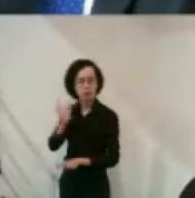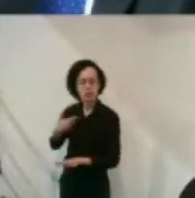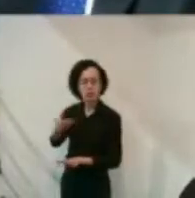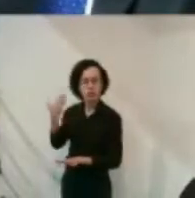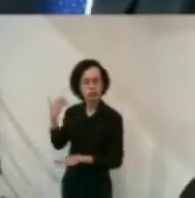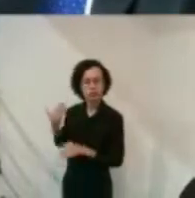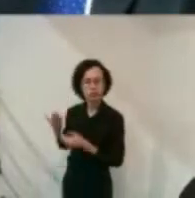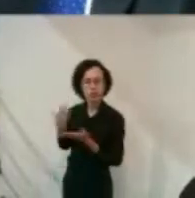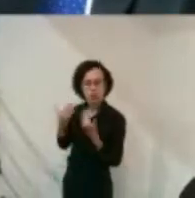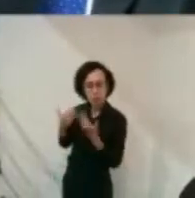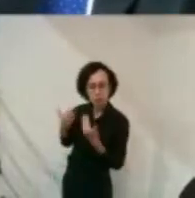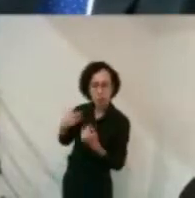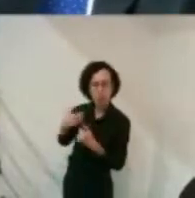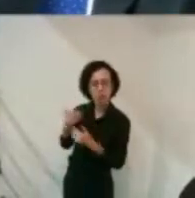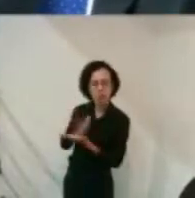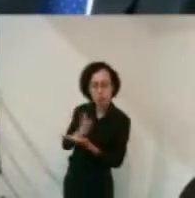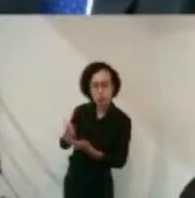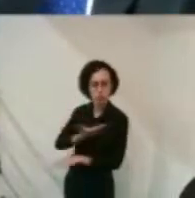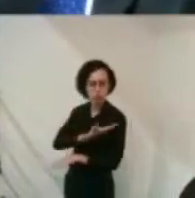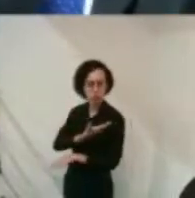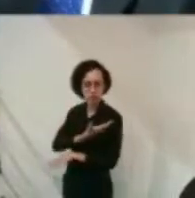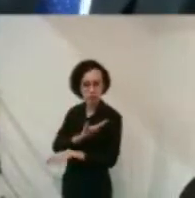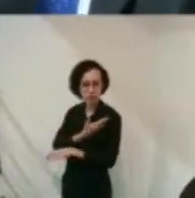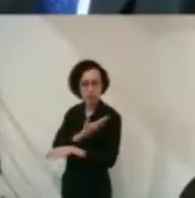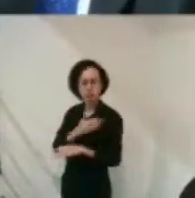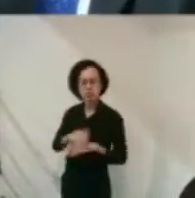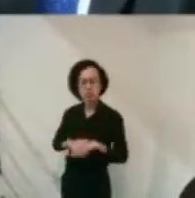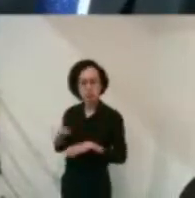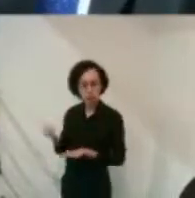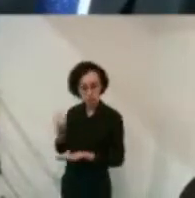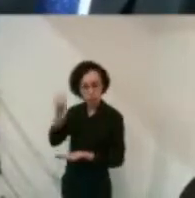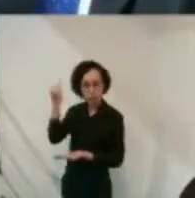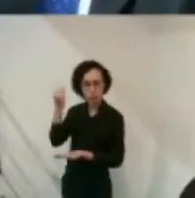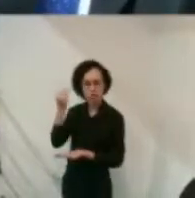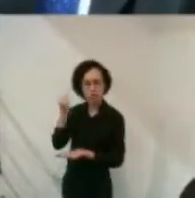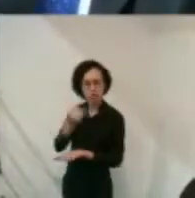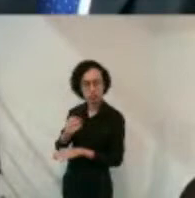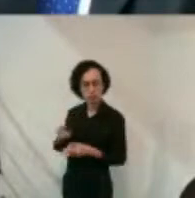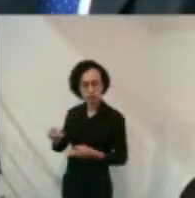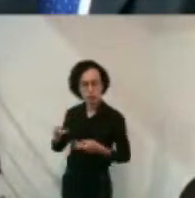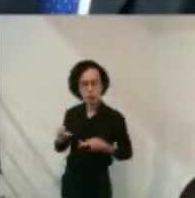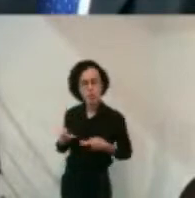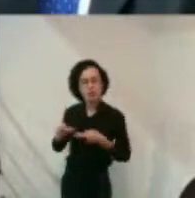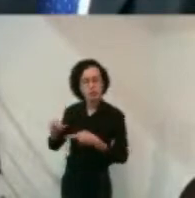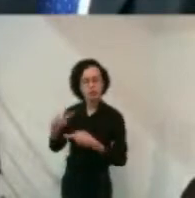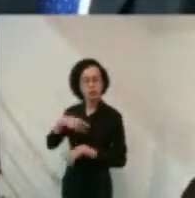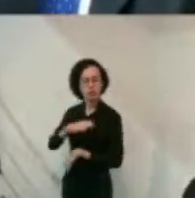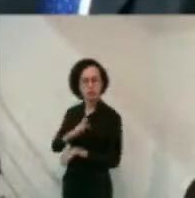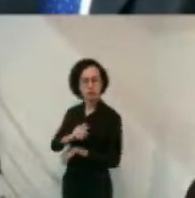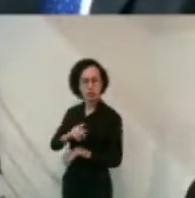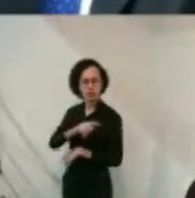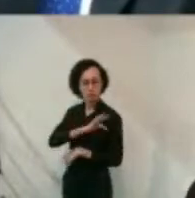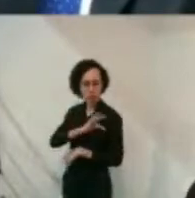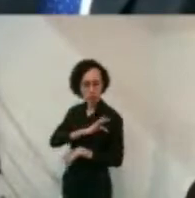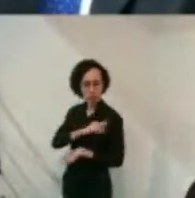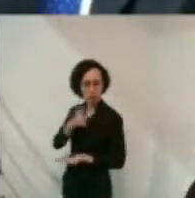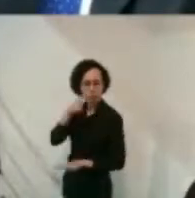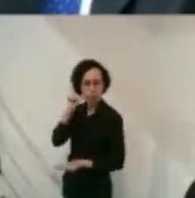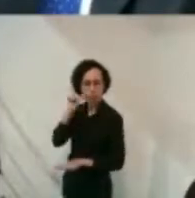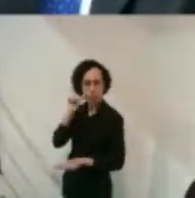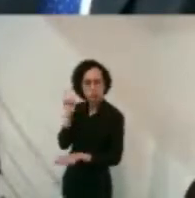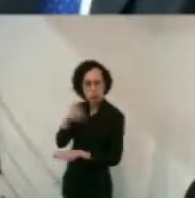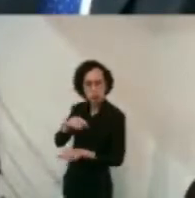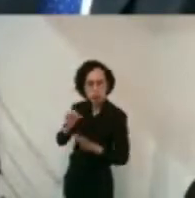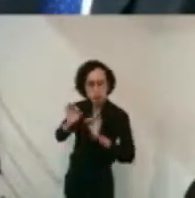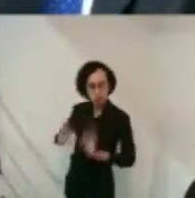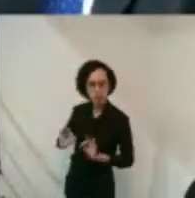alguns colegas aqui na entrada, foi muito importante a visita técnica que foi feita ontem, não é? A possibilidade real